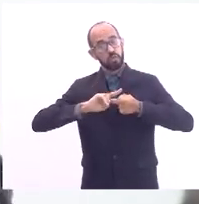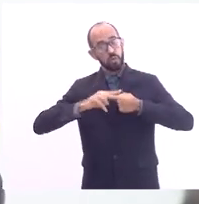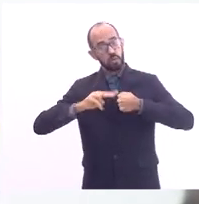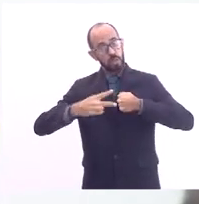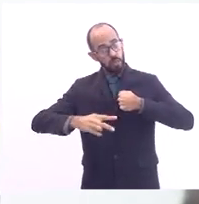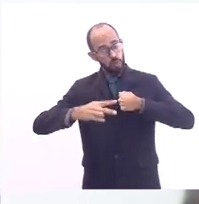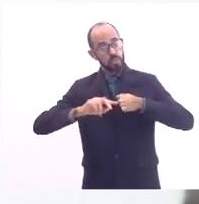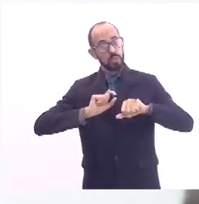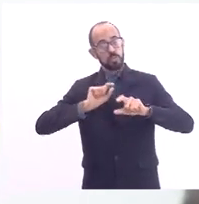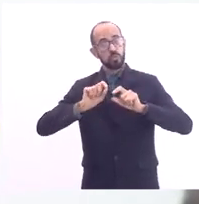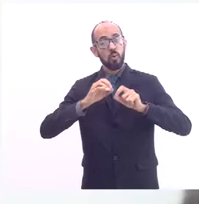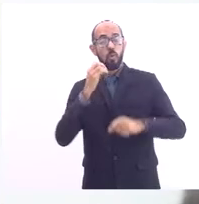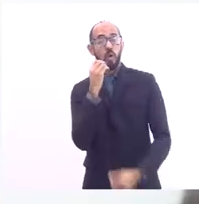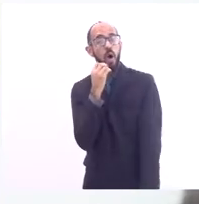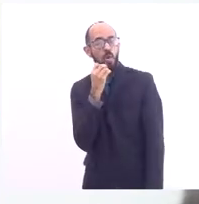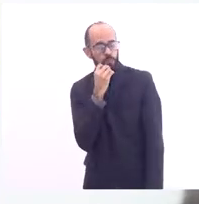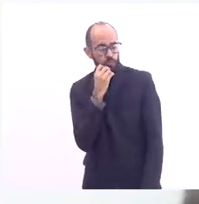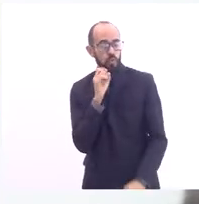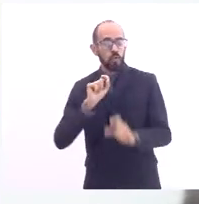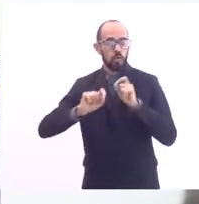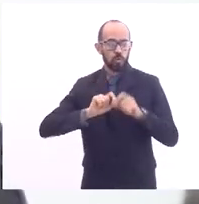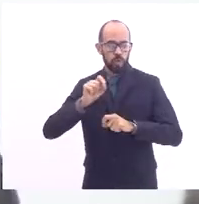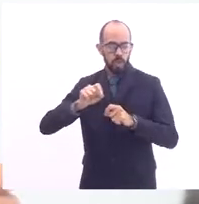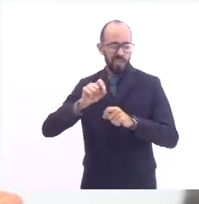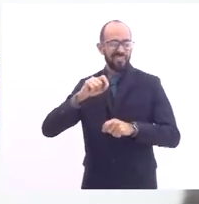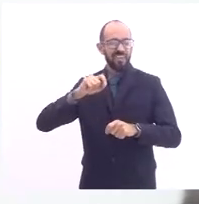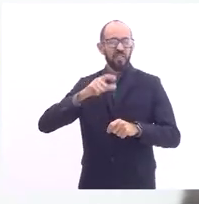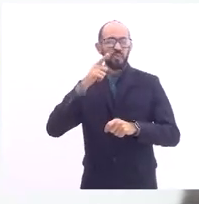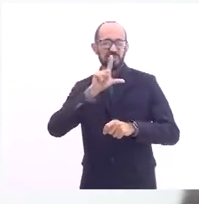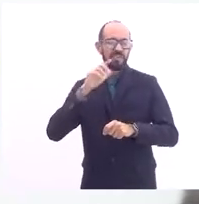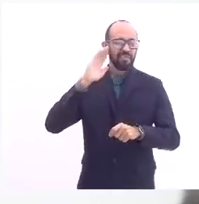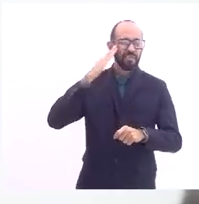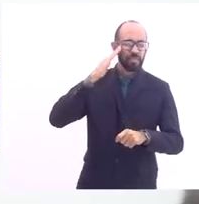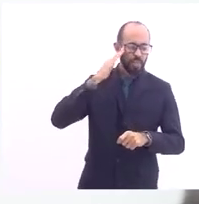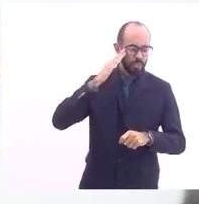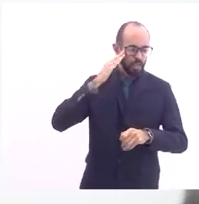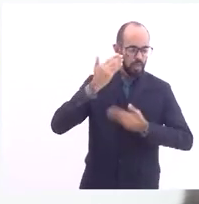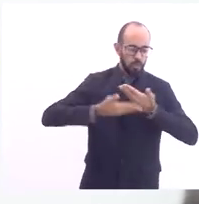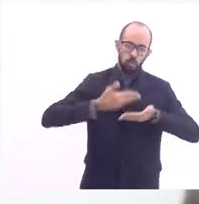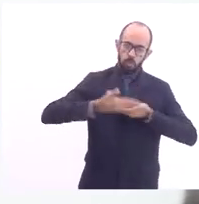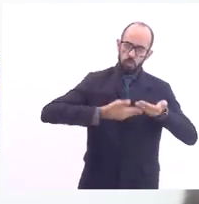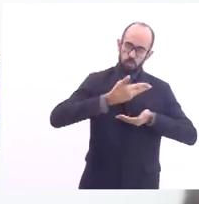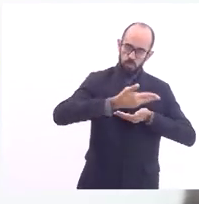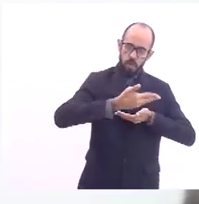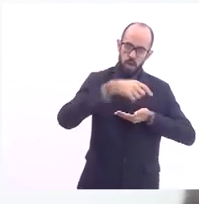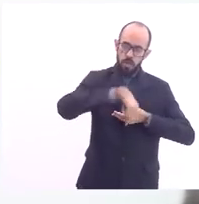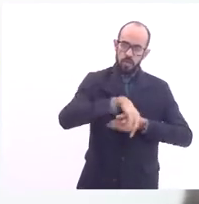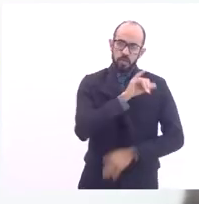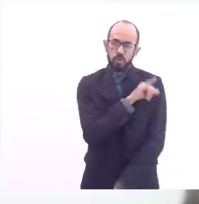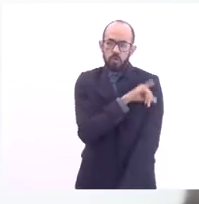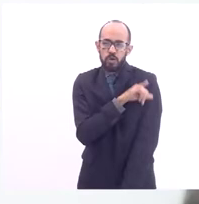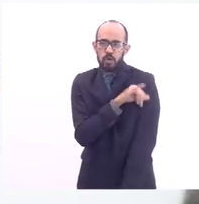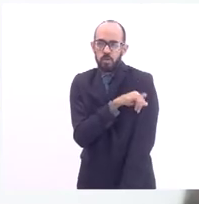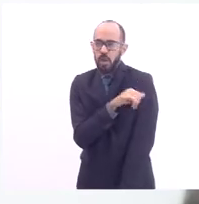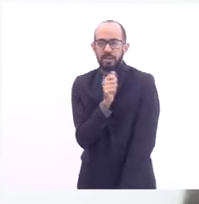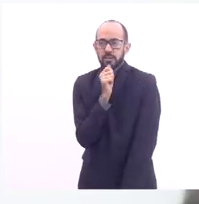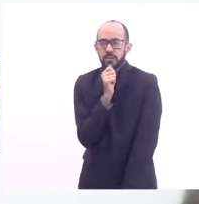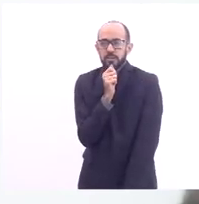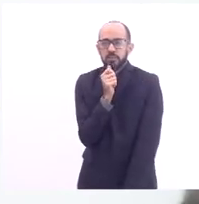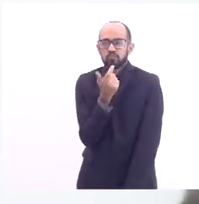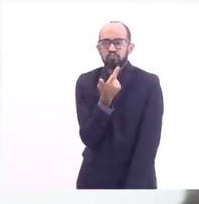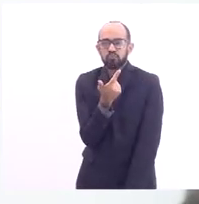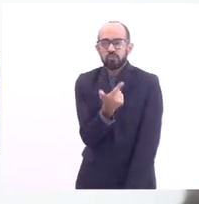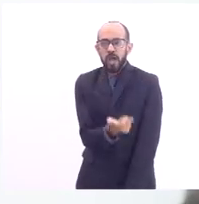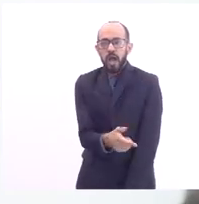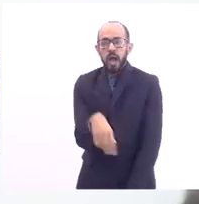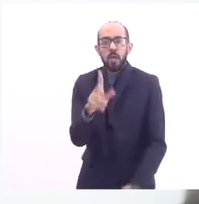buscando, obviamente, um entendimento. Aqui no Rio de Janeiro ainda não estamos na situação em que